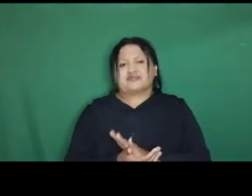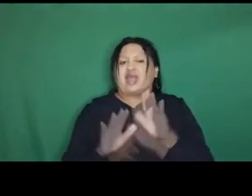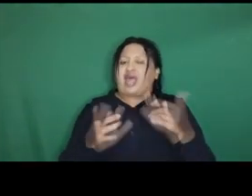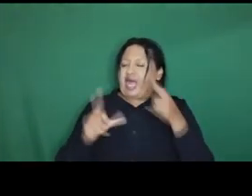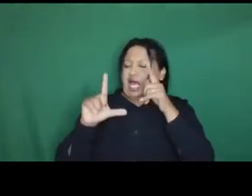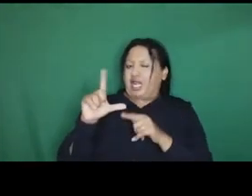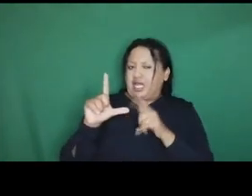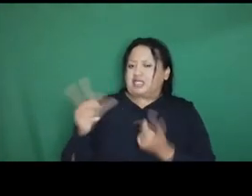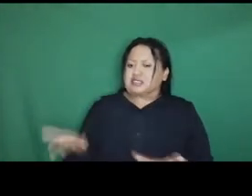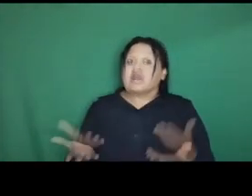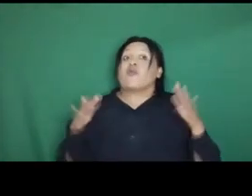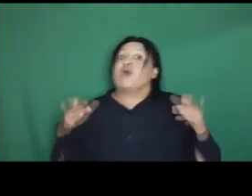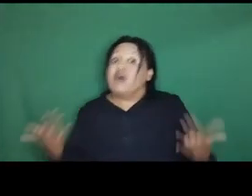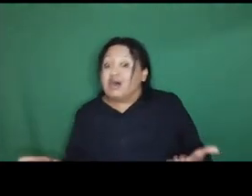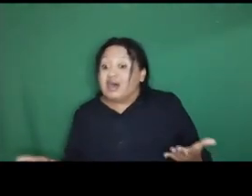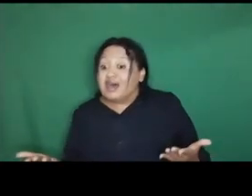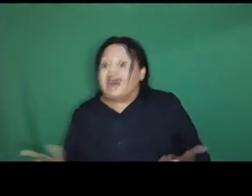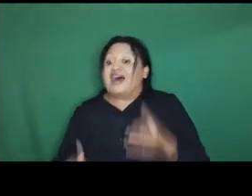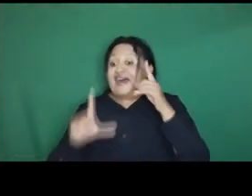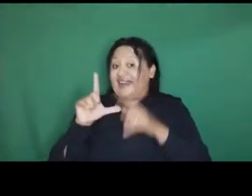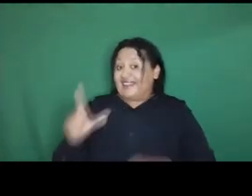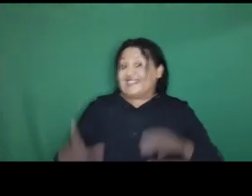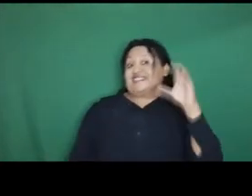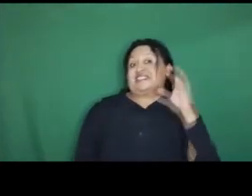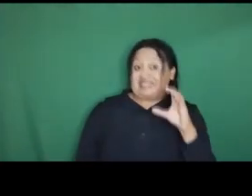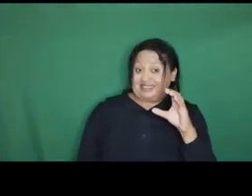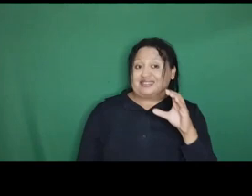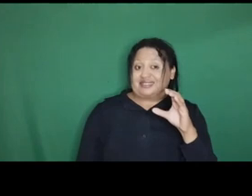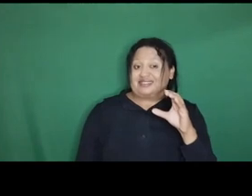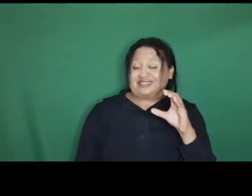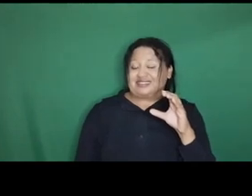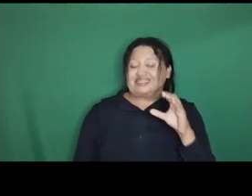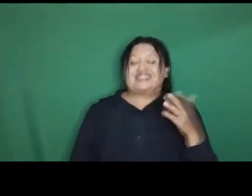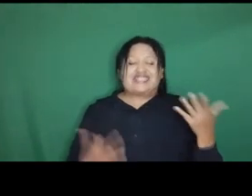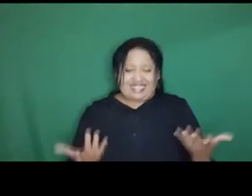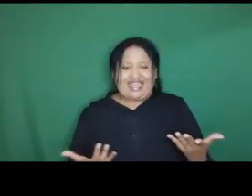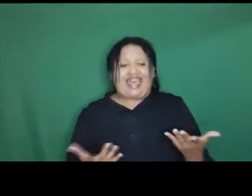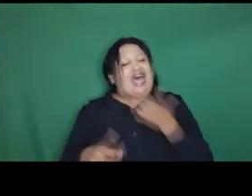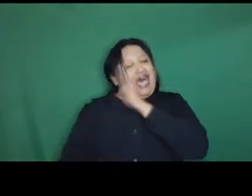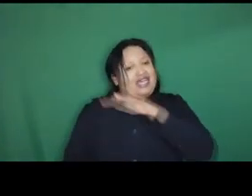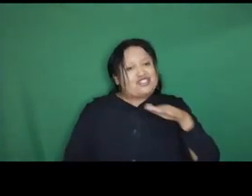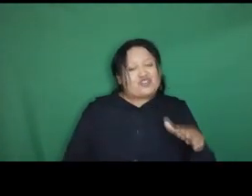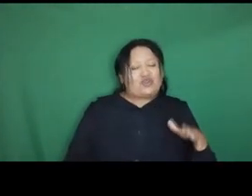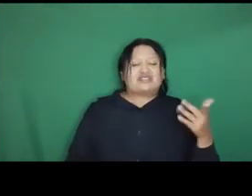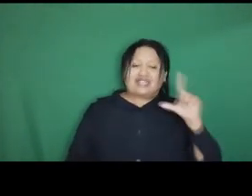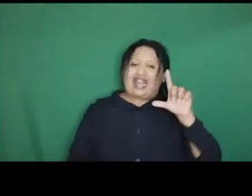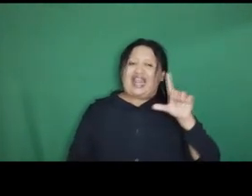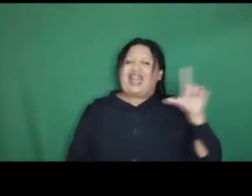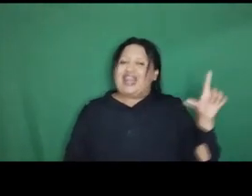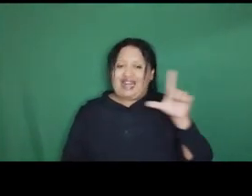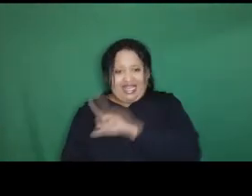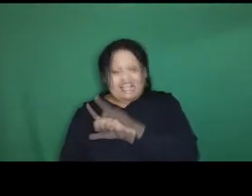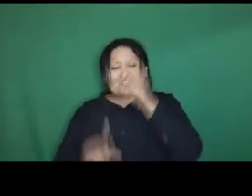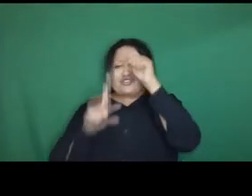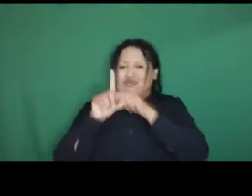é a alternativa qual né alternativa a letra C que é as ondas de leste como eu falei que são ondas que